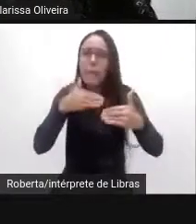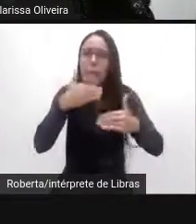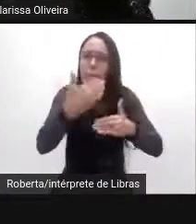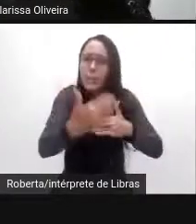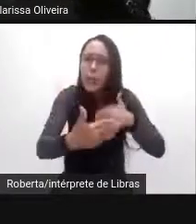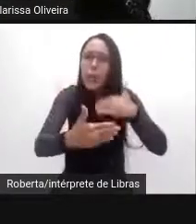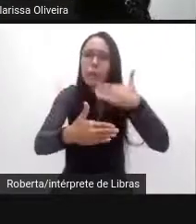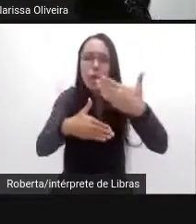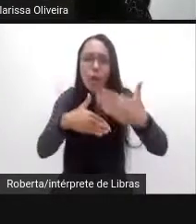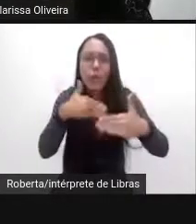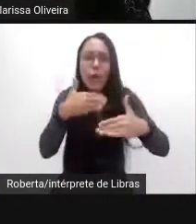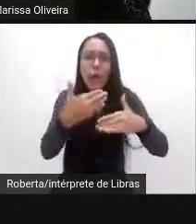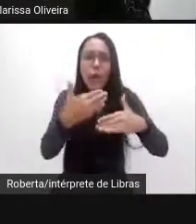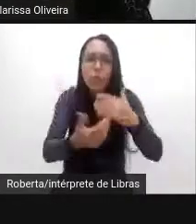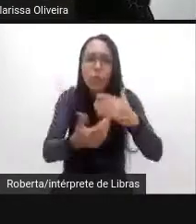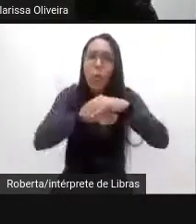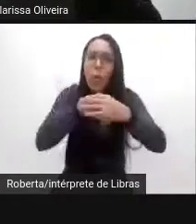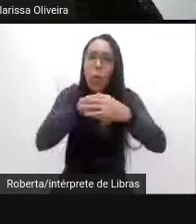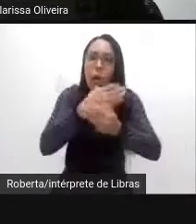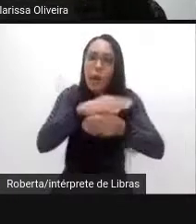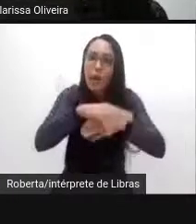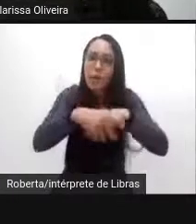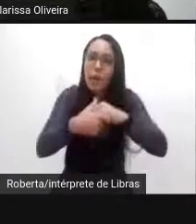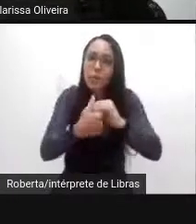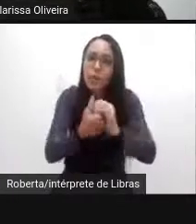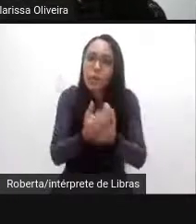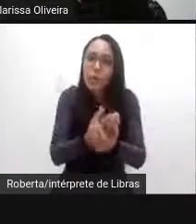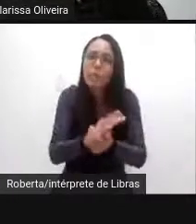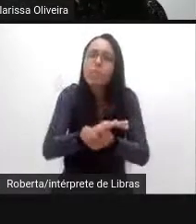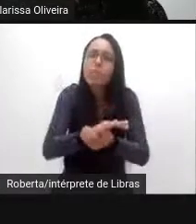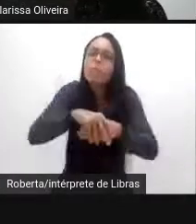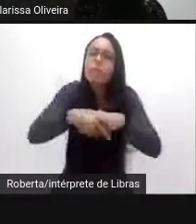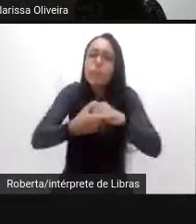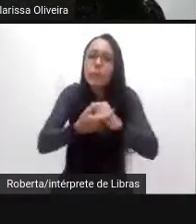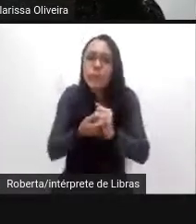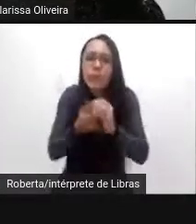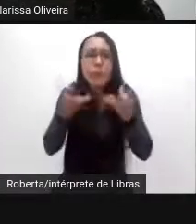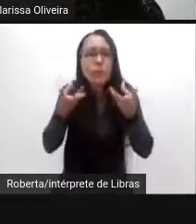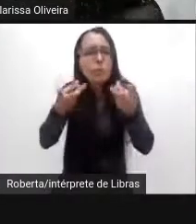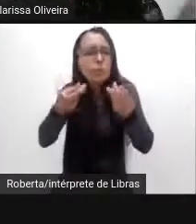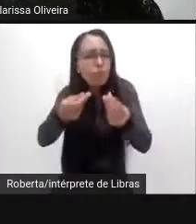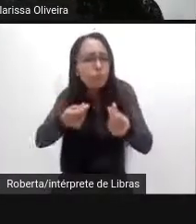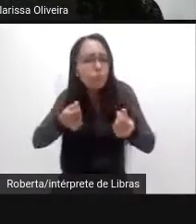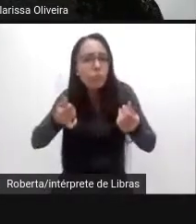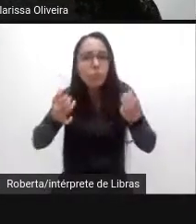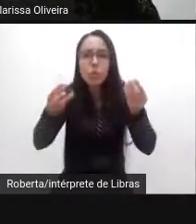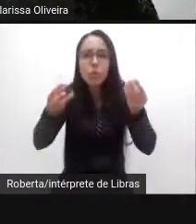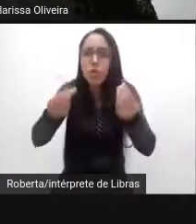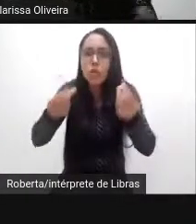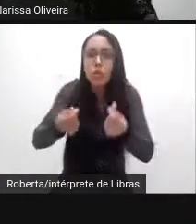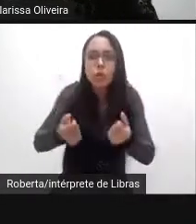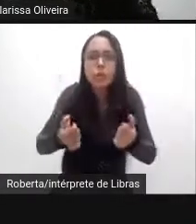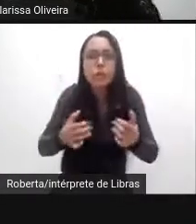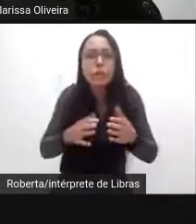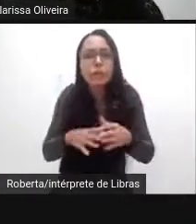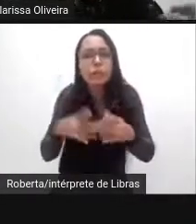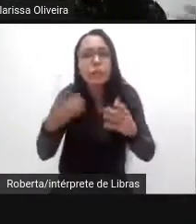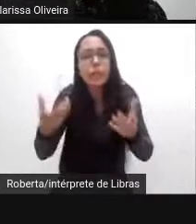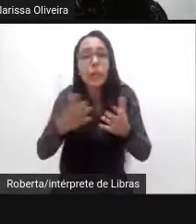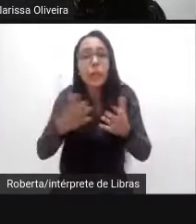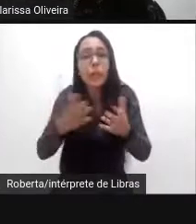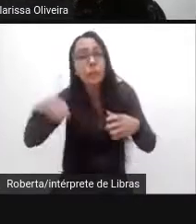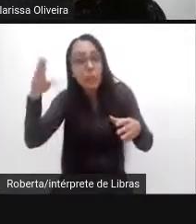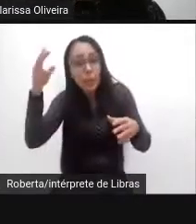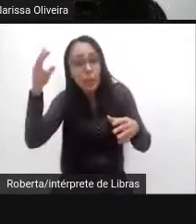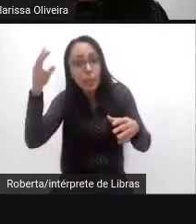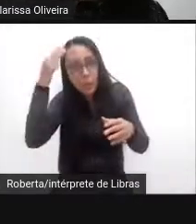uma lavagem mais criteriosa. Então, eu vou falar para vocês esse passo a passo, que se vocês conseguirem memorizar, vocês